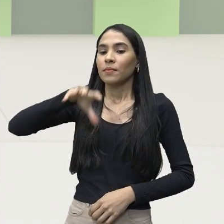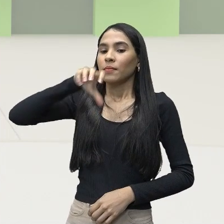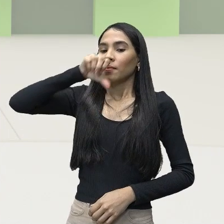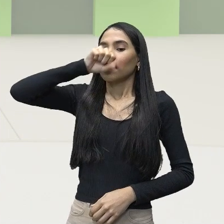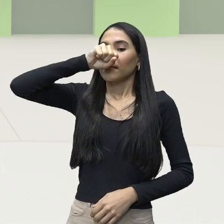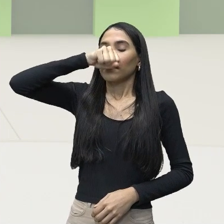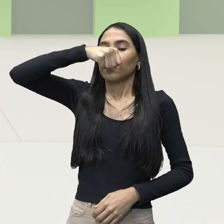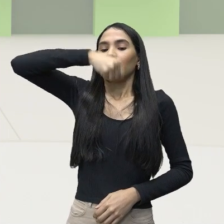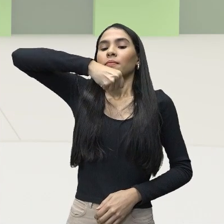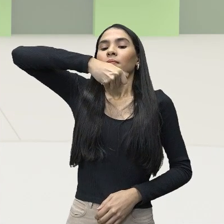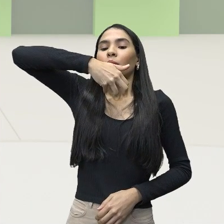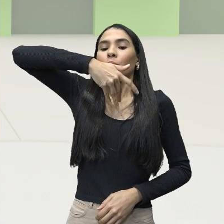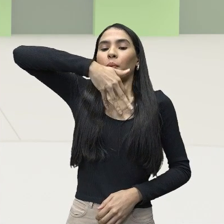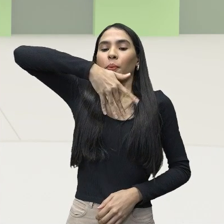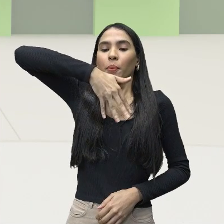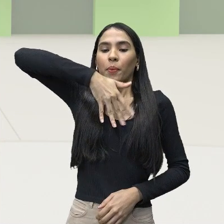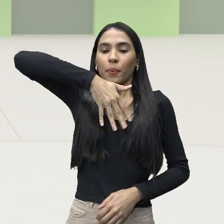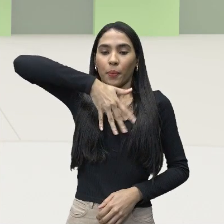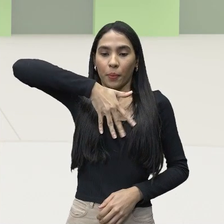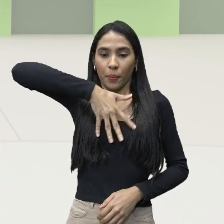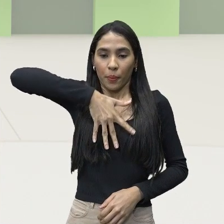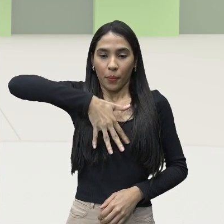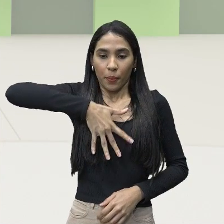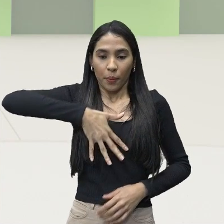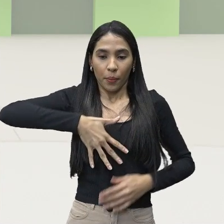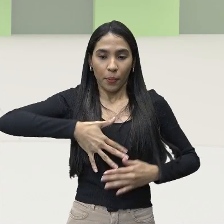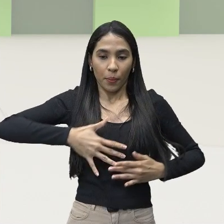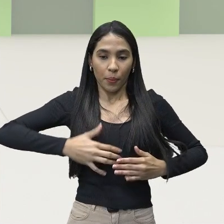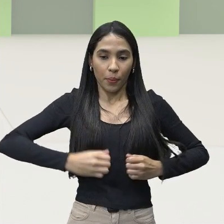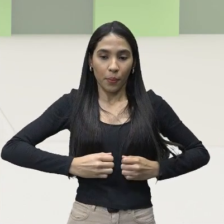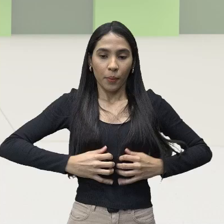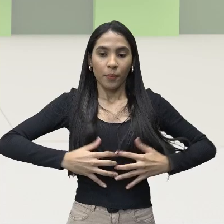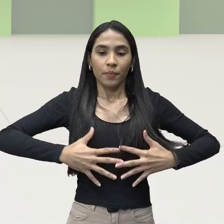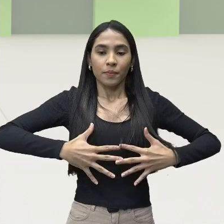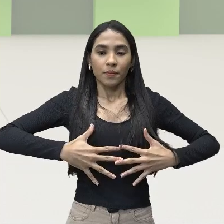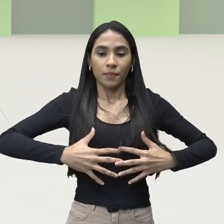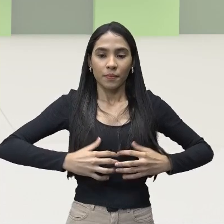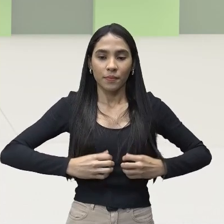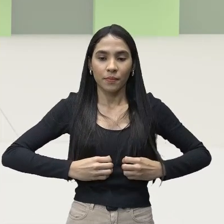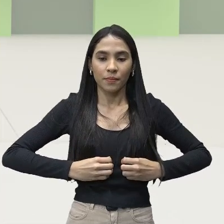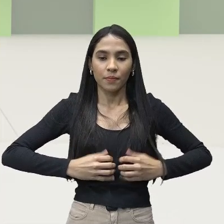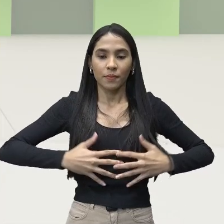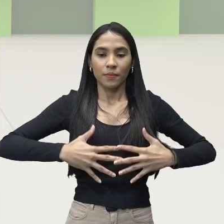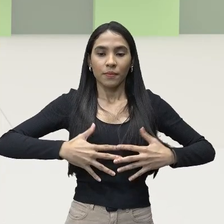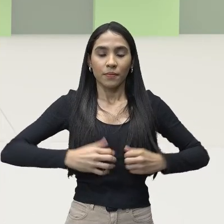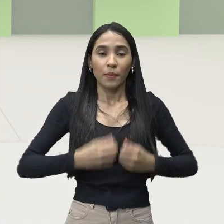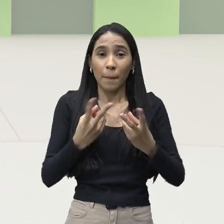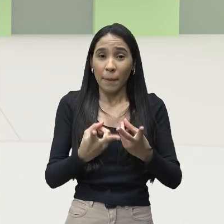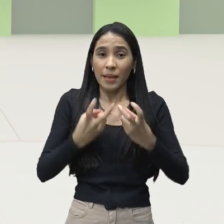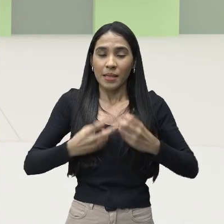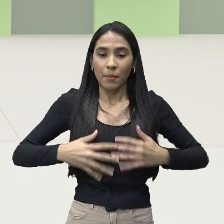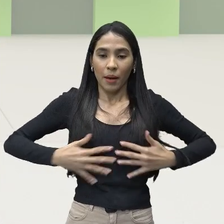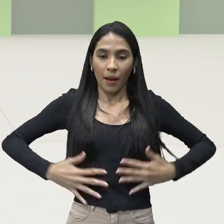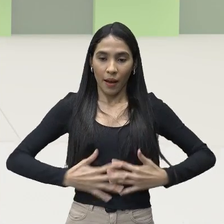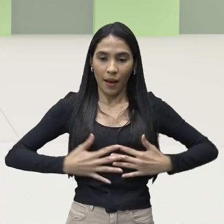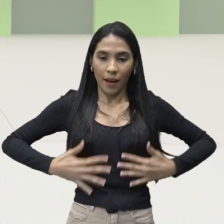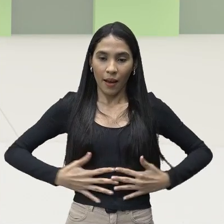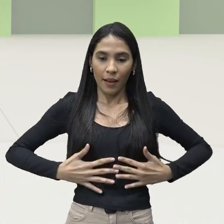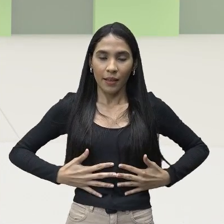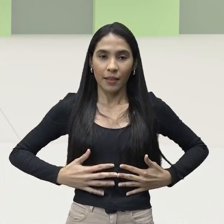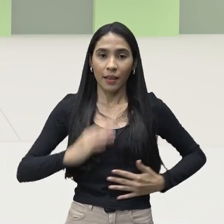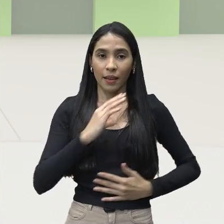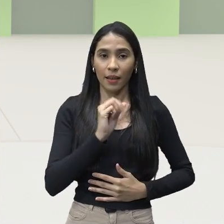pela traqueia, vai passar para dentro dos pulmões. A gente vai ver que dentro da caixa torácica, né, que é onde